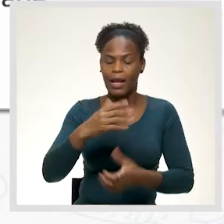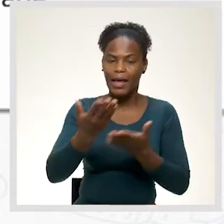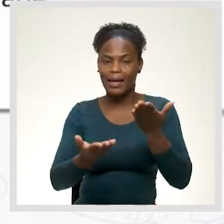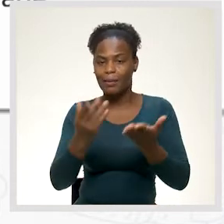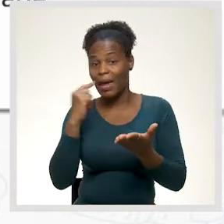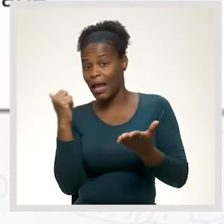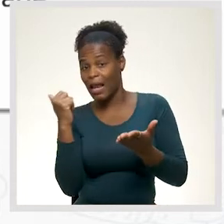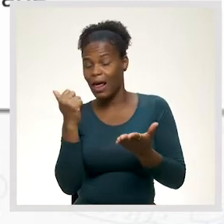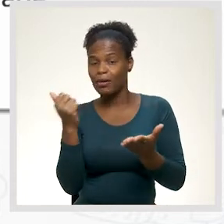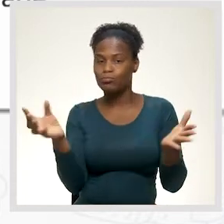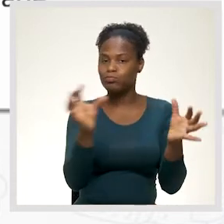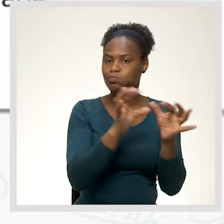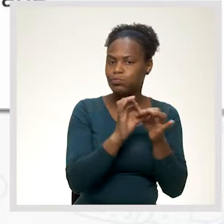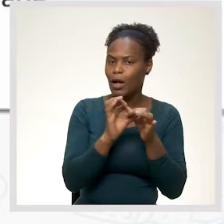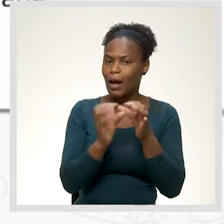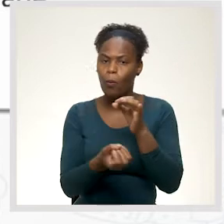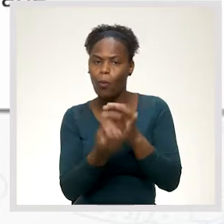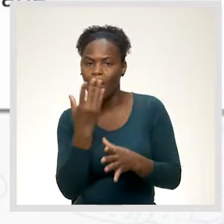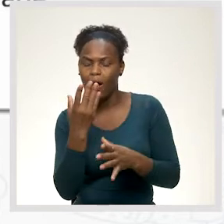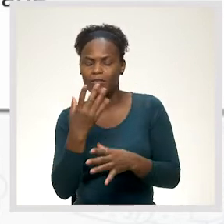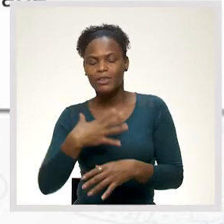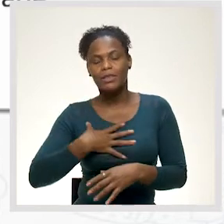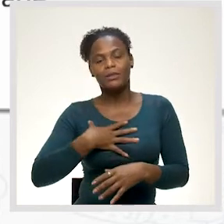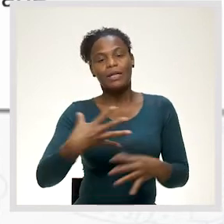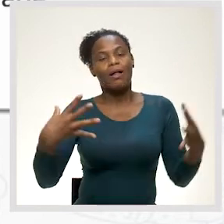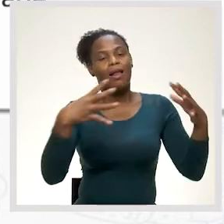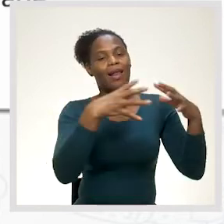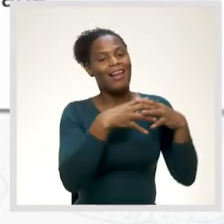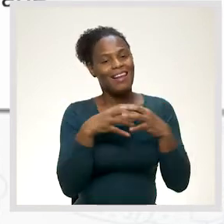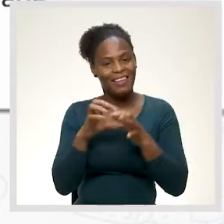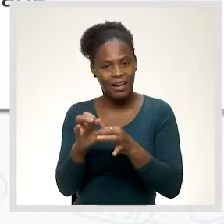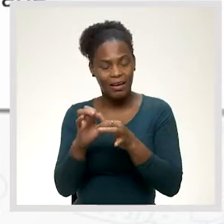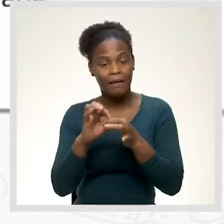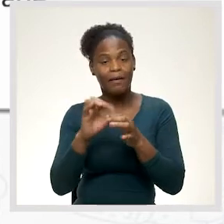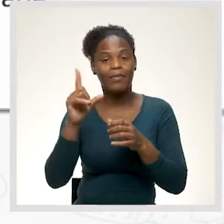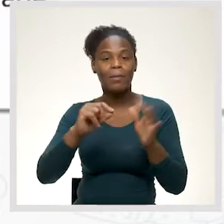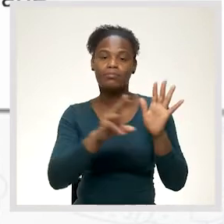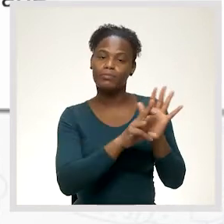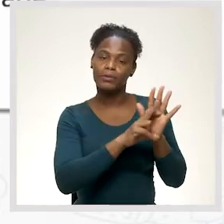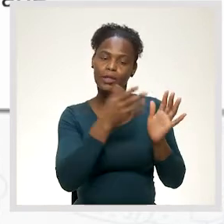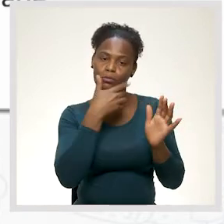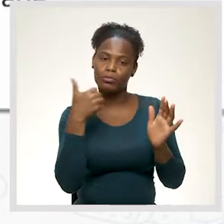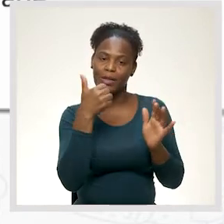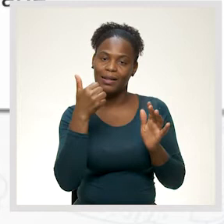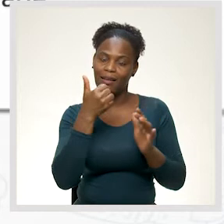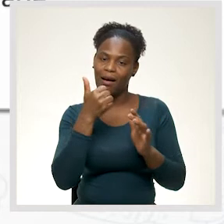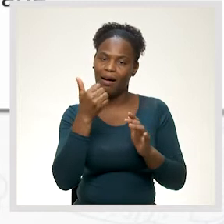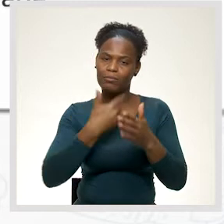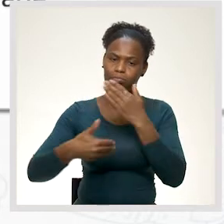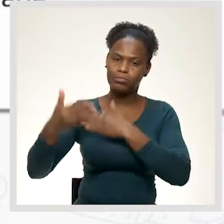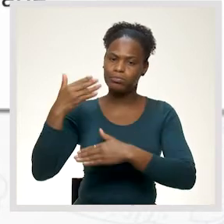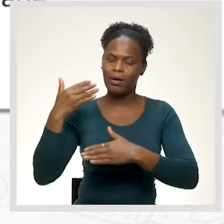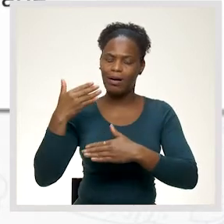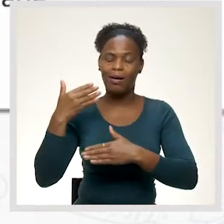que ele combinou ou fundiu o espírito e os princípios da estética clássica tradicional com